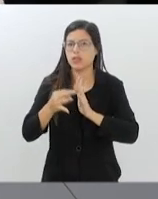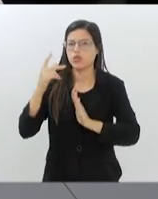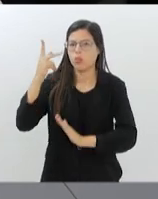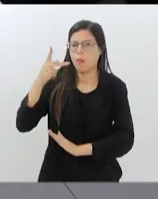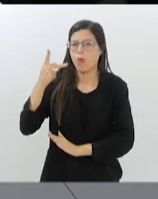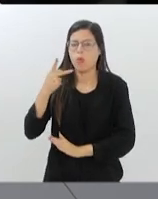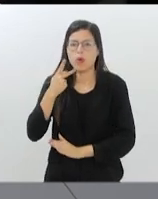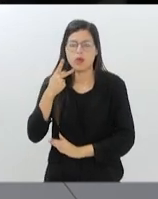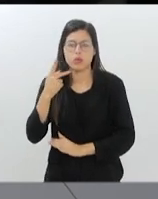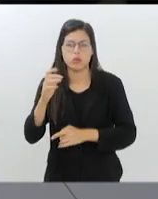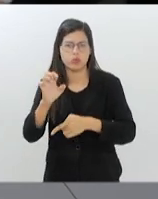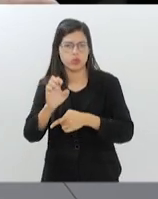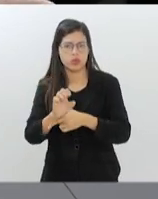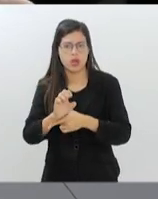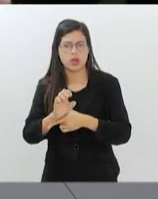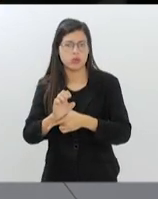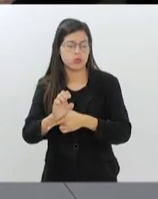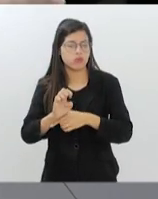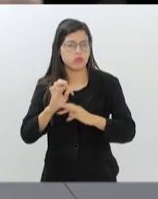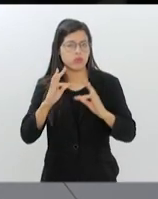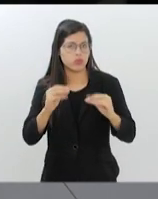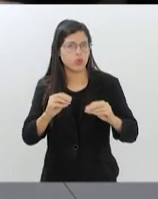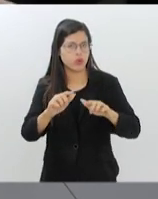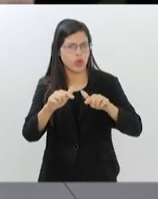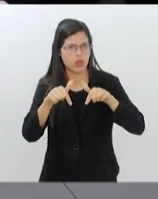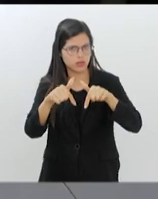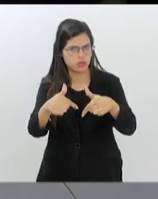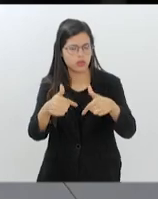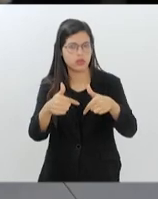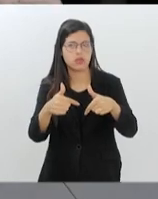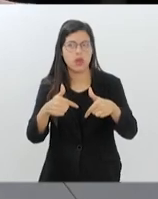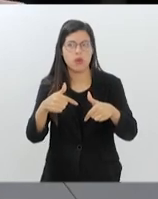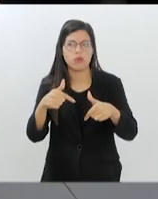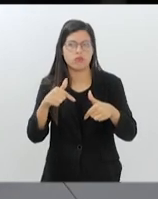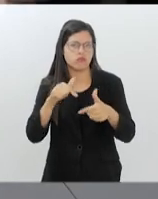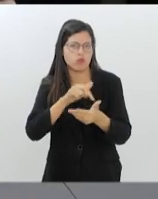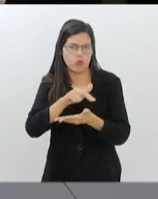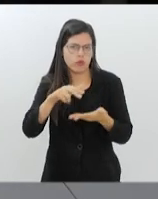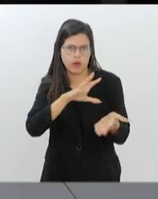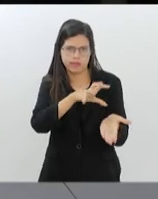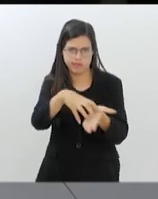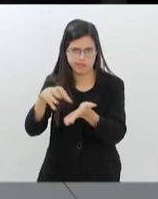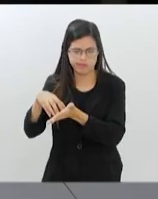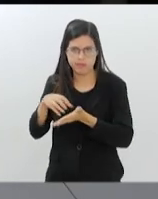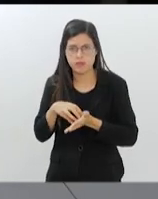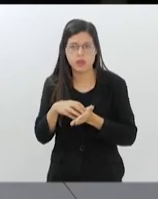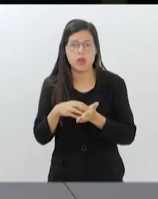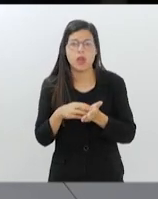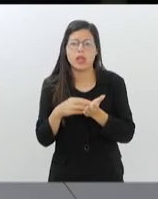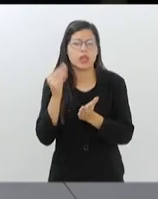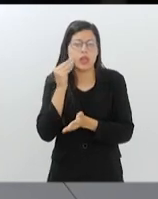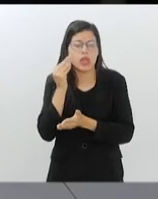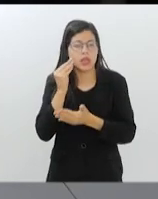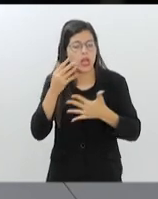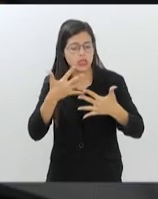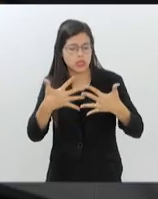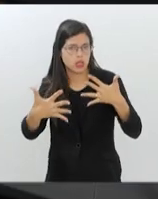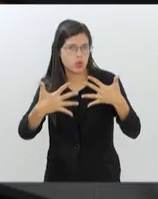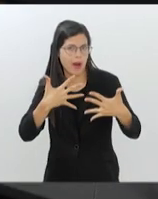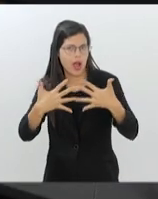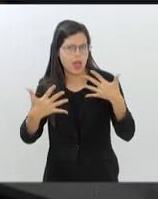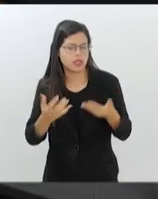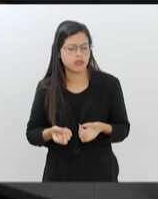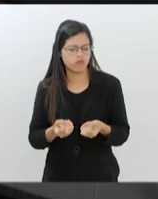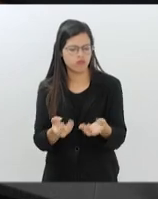Estado então toda essa ação coordenada que envolve diferentes órgãos é para dar máxima é me